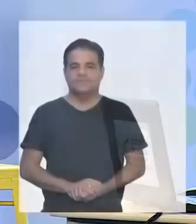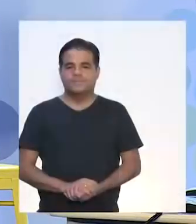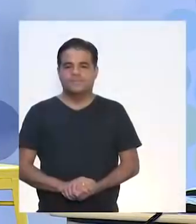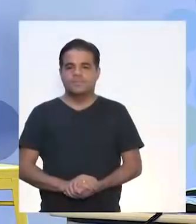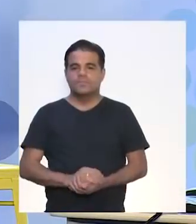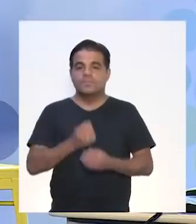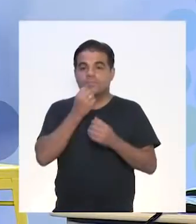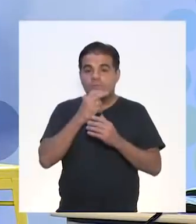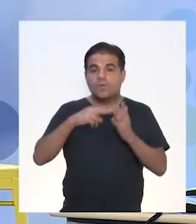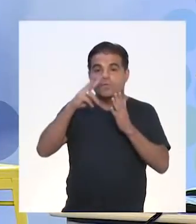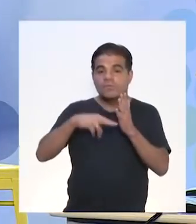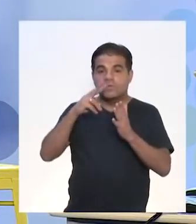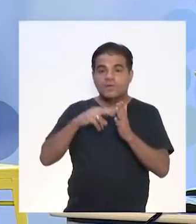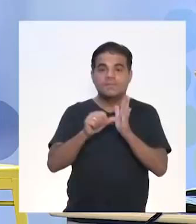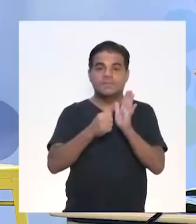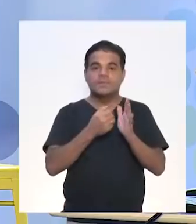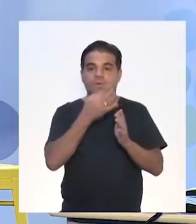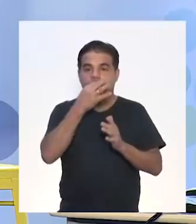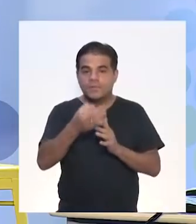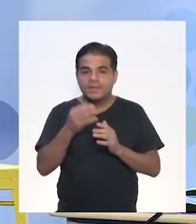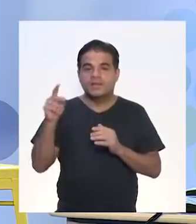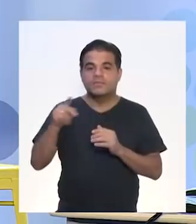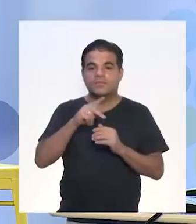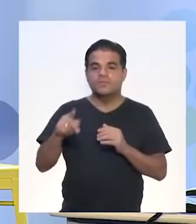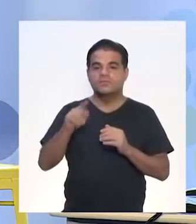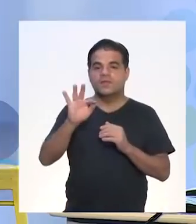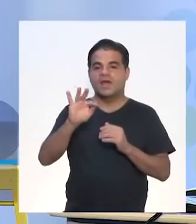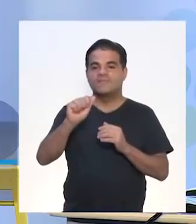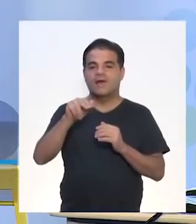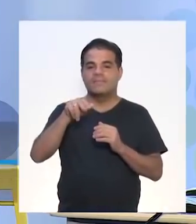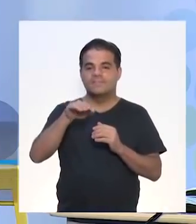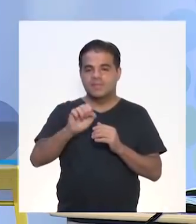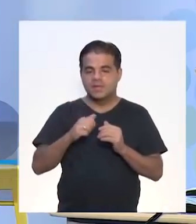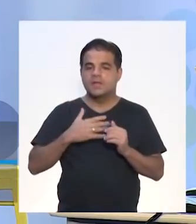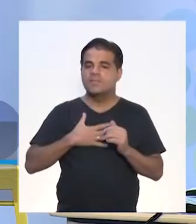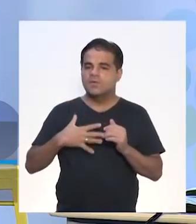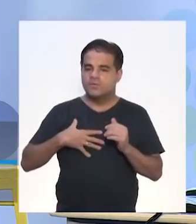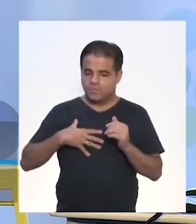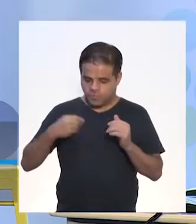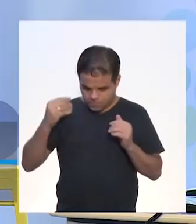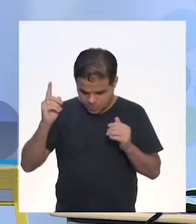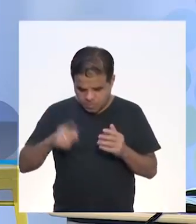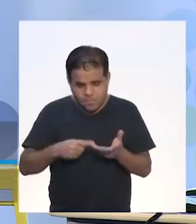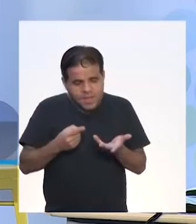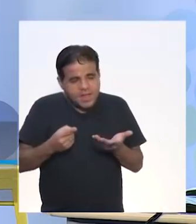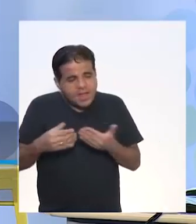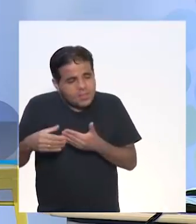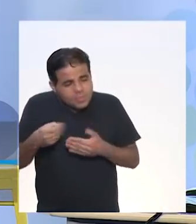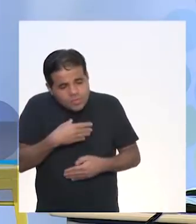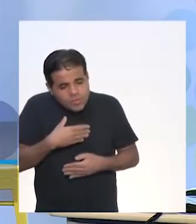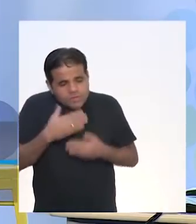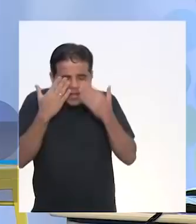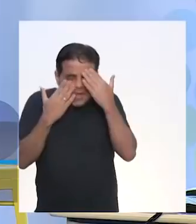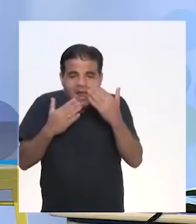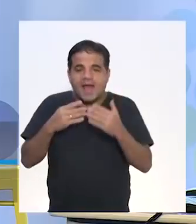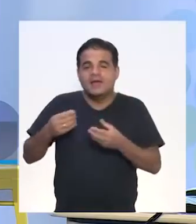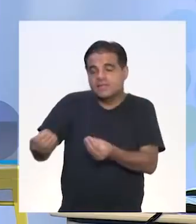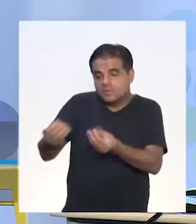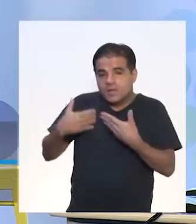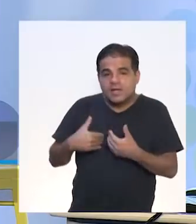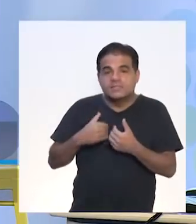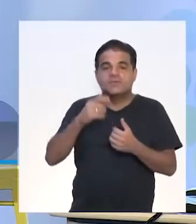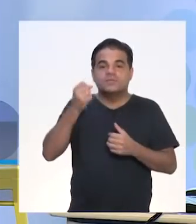Elaine, vou ler primeiro um comentário aqui da Prof. Fabiane. Meu filho é prematuro e, graças às doações de leite, sobreviveu e está